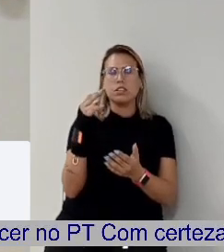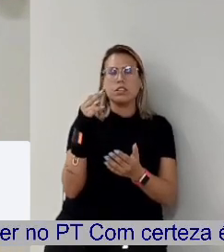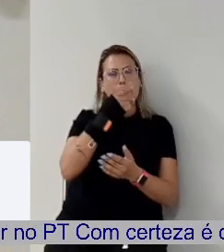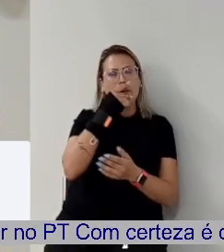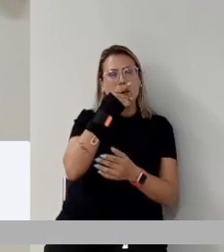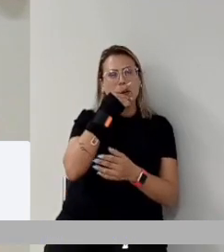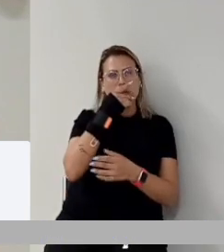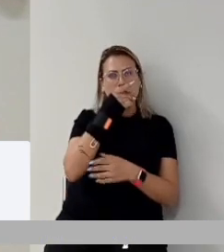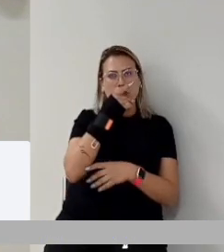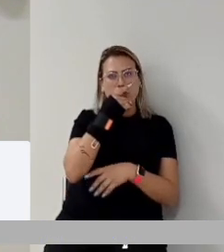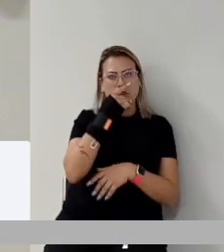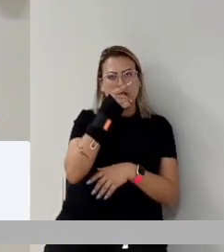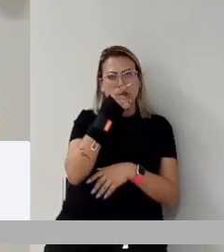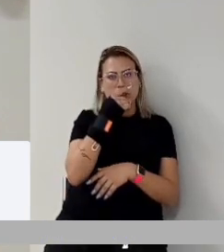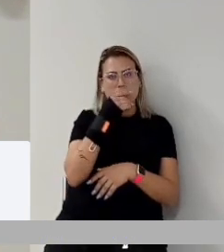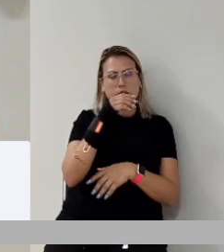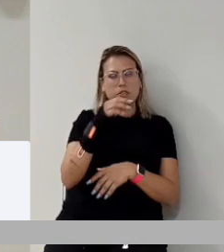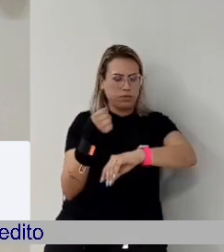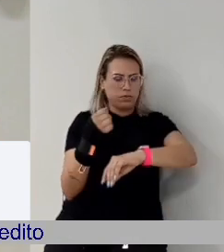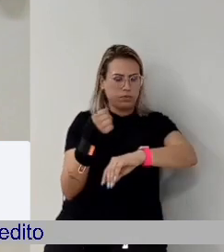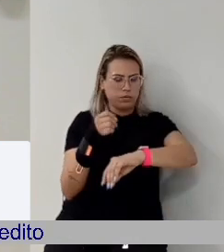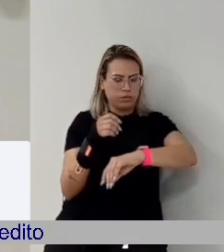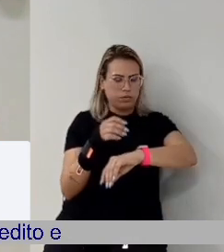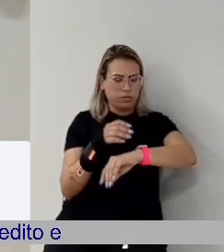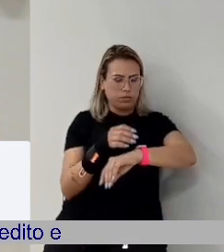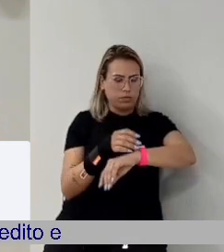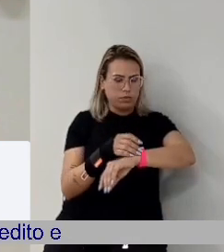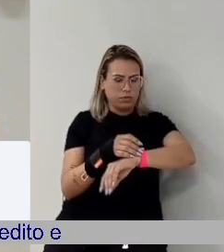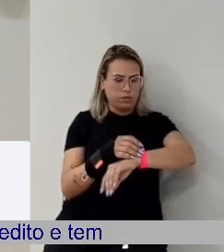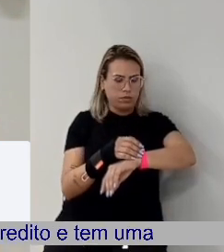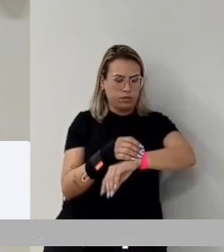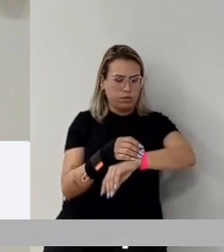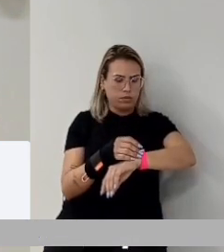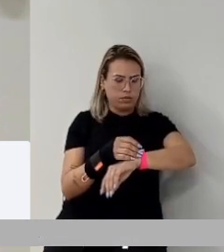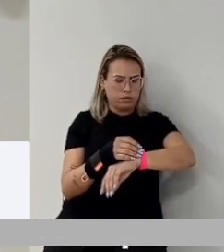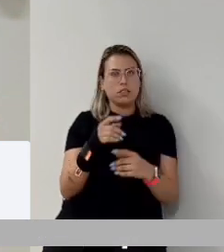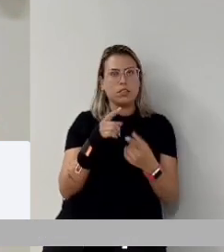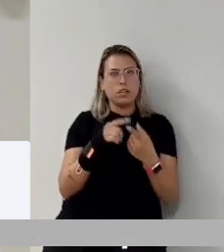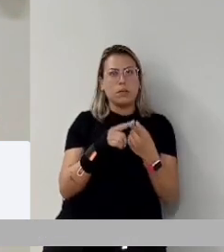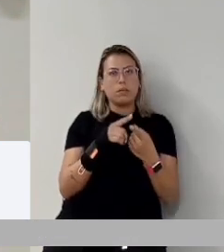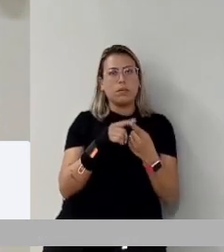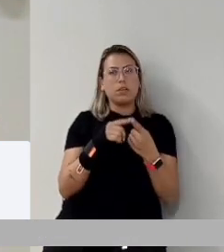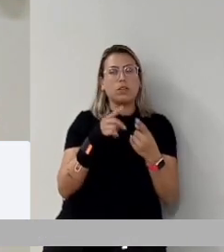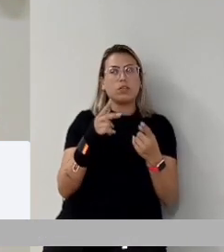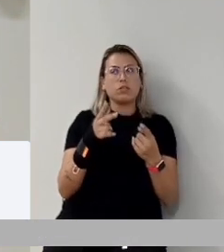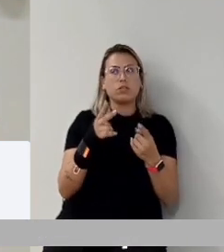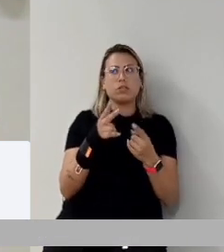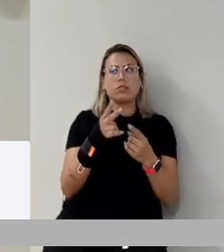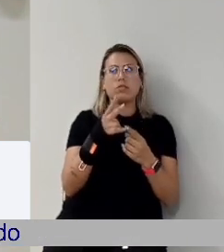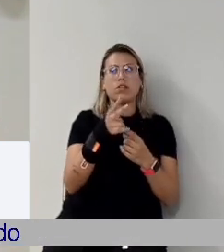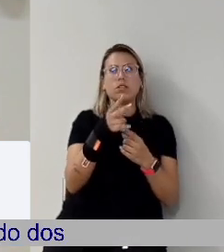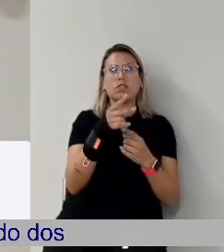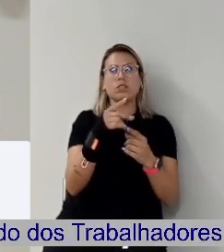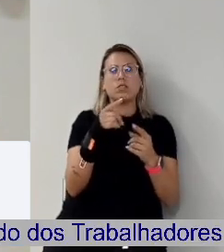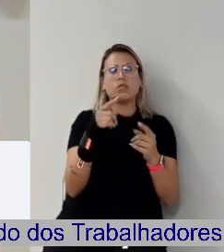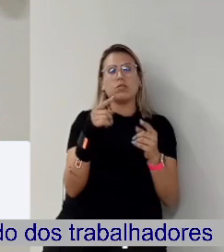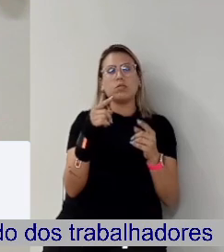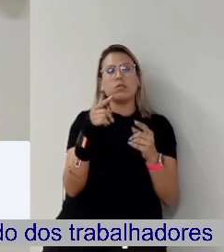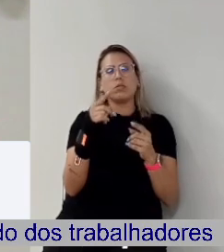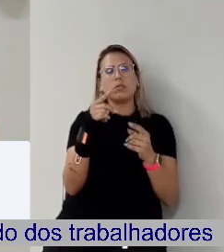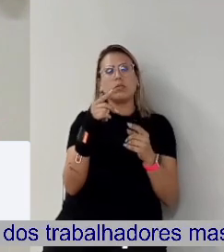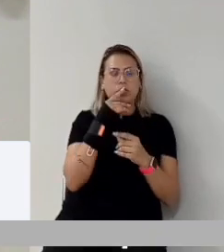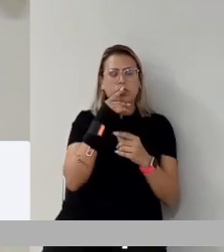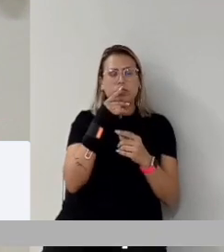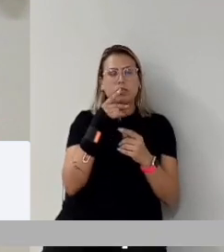partido que eu defendo que eu acredito e tenho a certeza de que continuarei no partido dos trabalhadores se